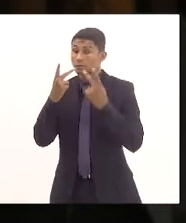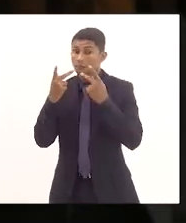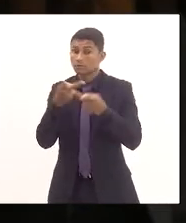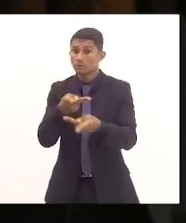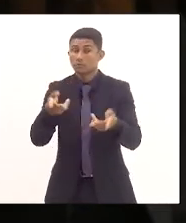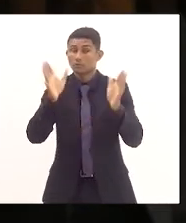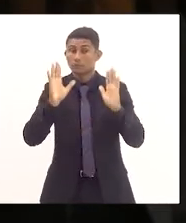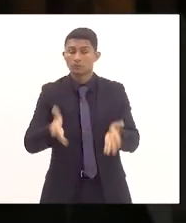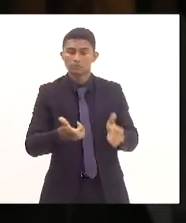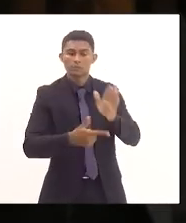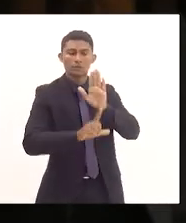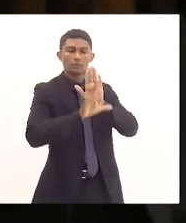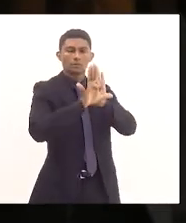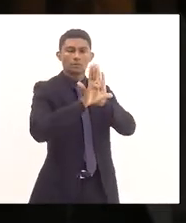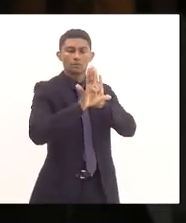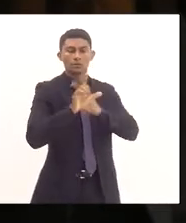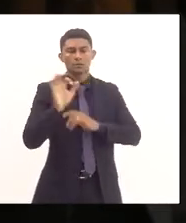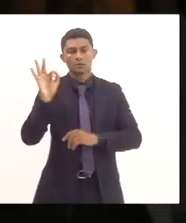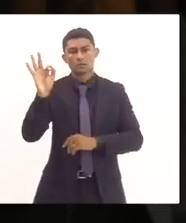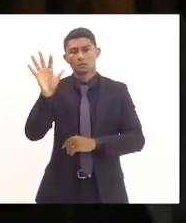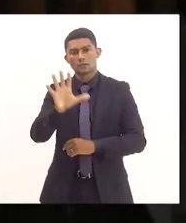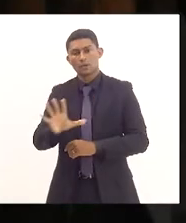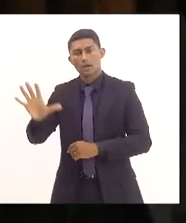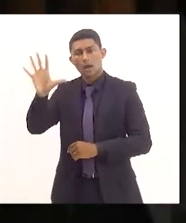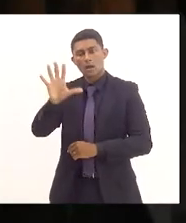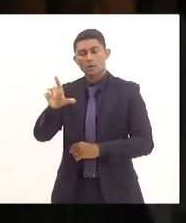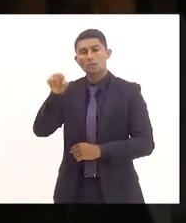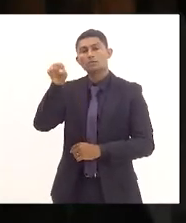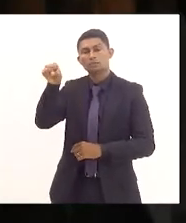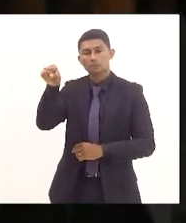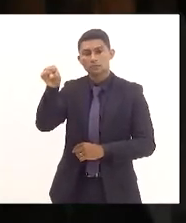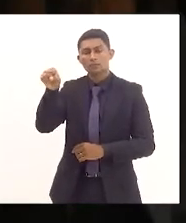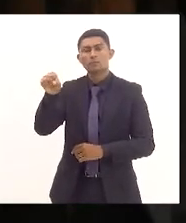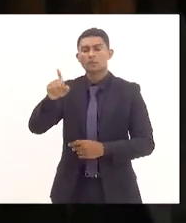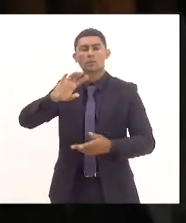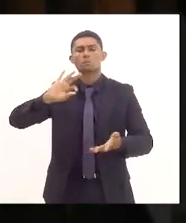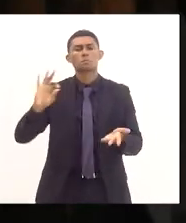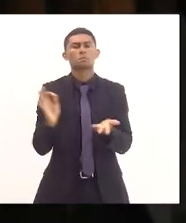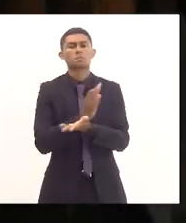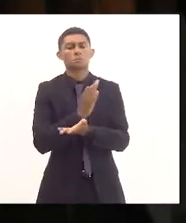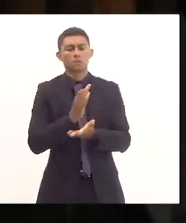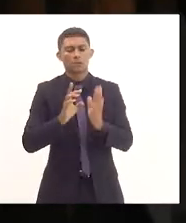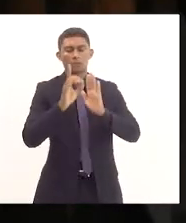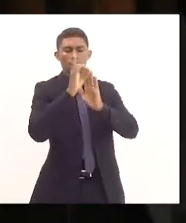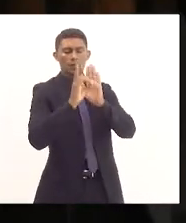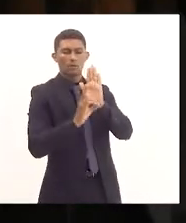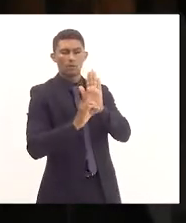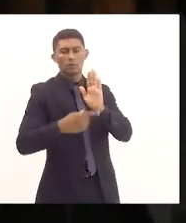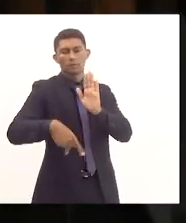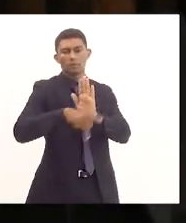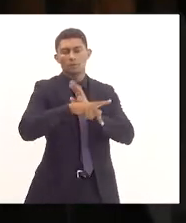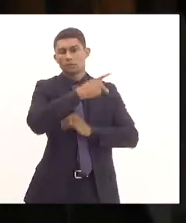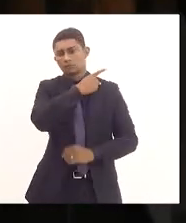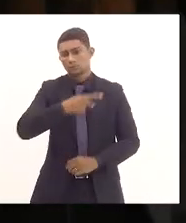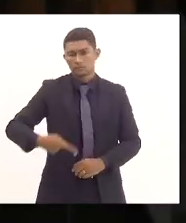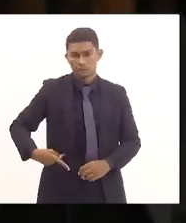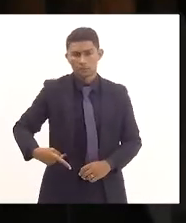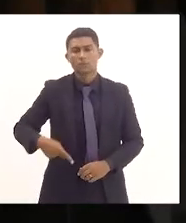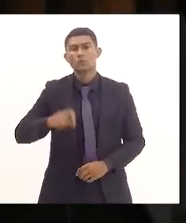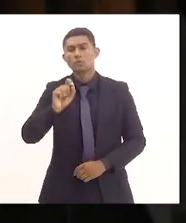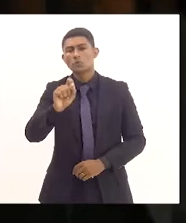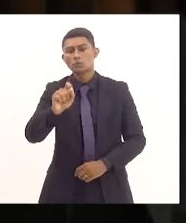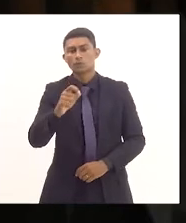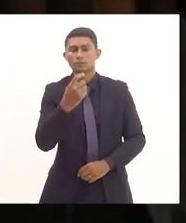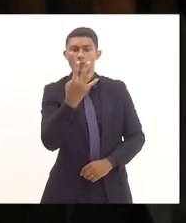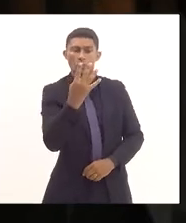Federal assinale assinala o decreto presidencial uma margem de 40 pontos percentuais